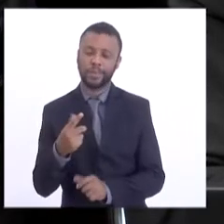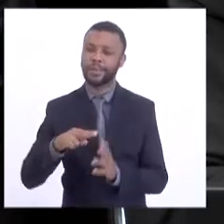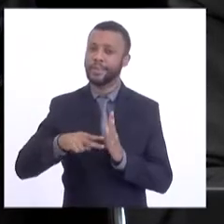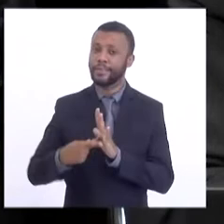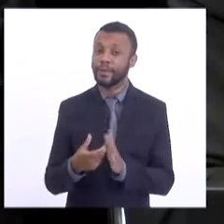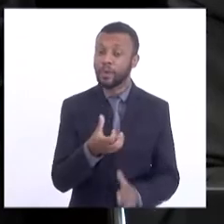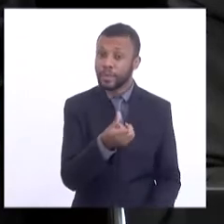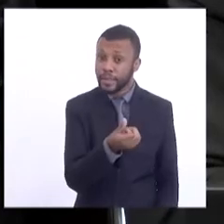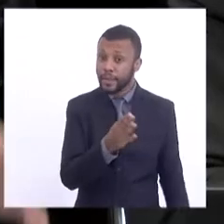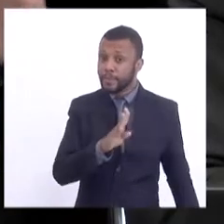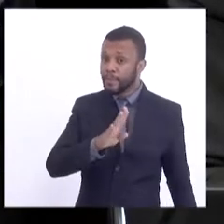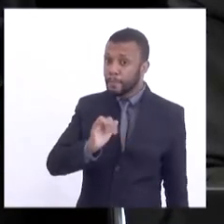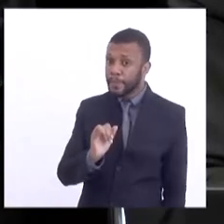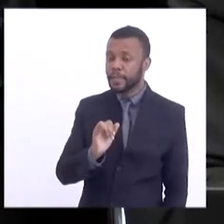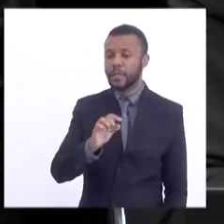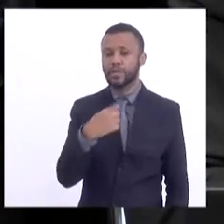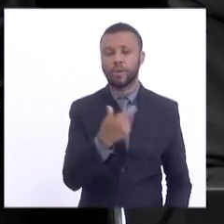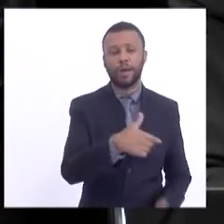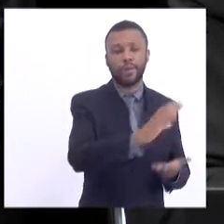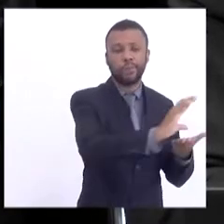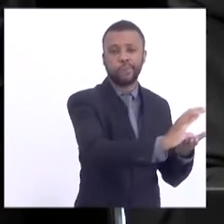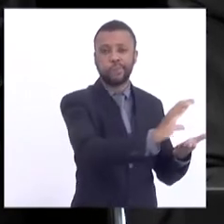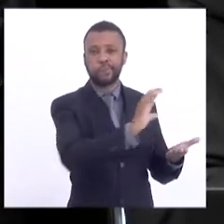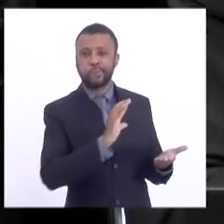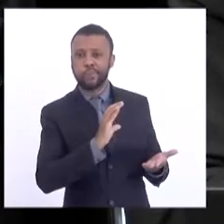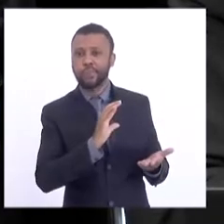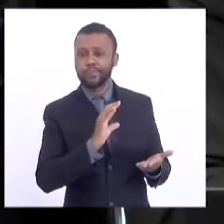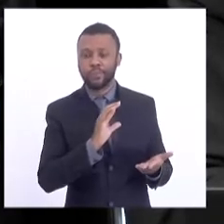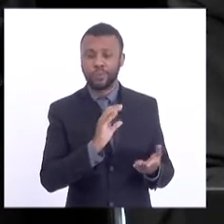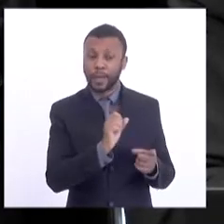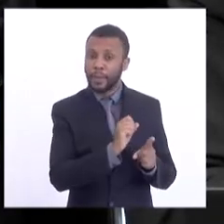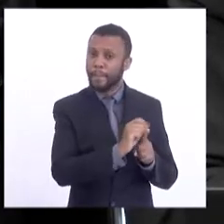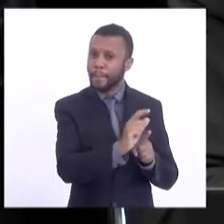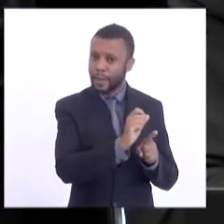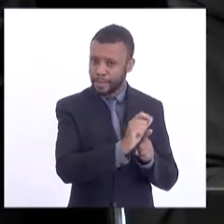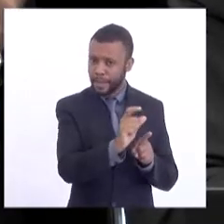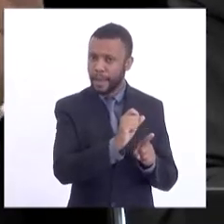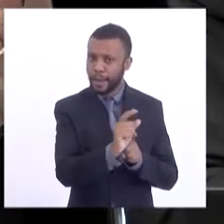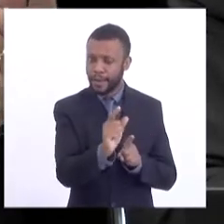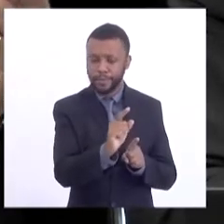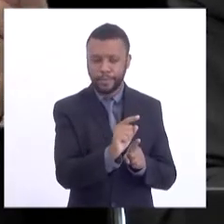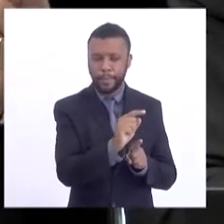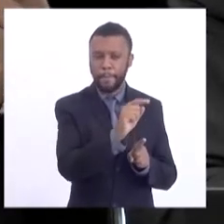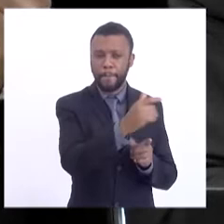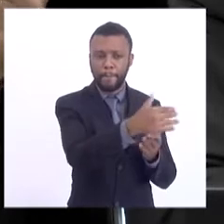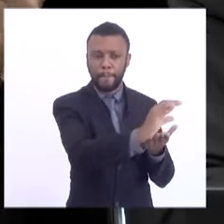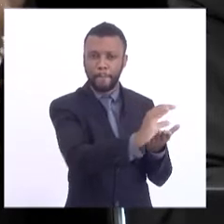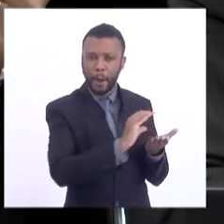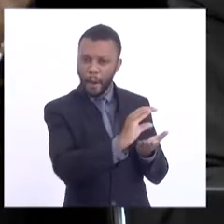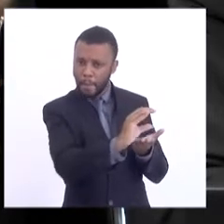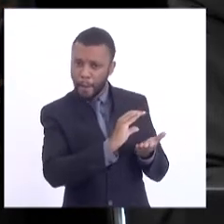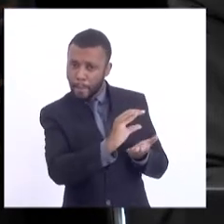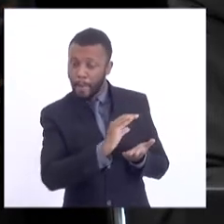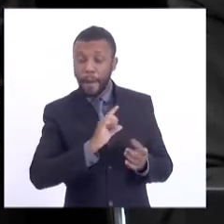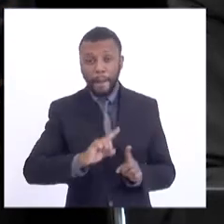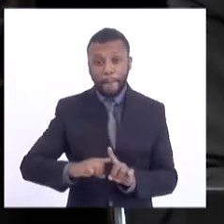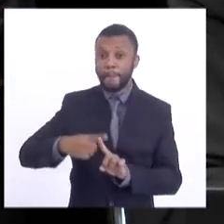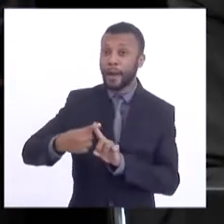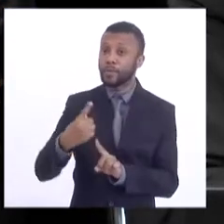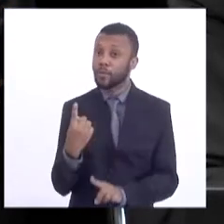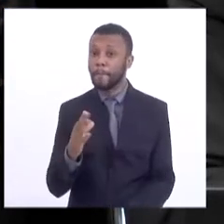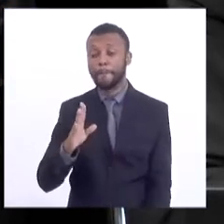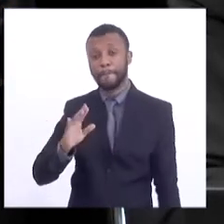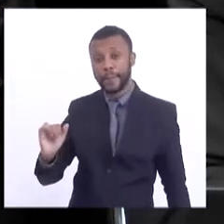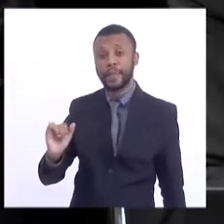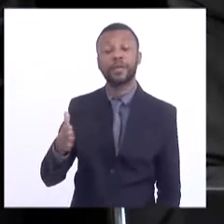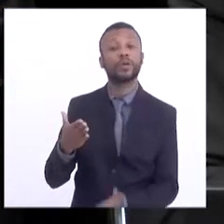gente recebeu das outras parcelas e mais um zumbi que